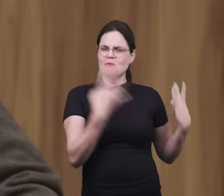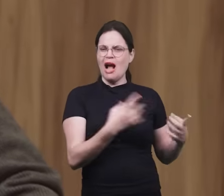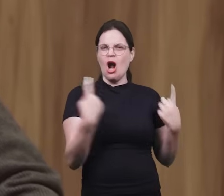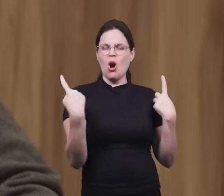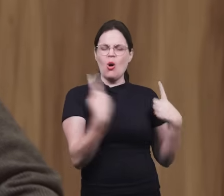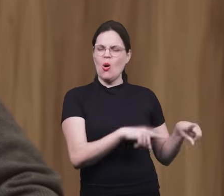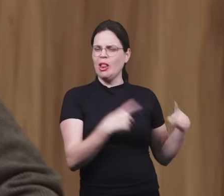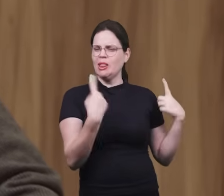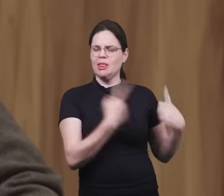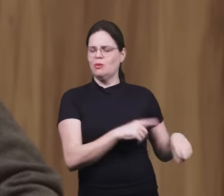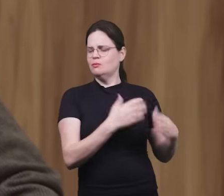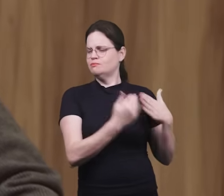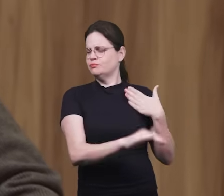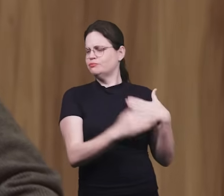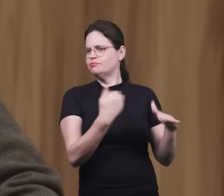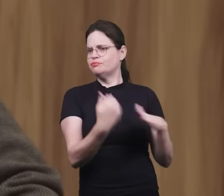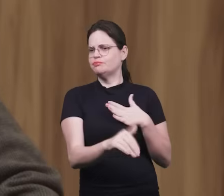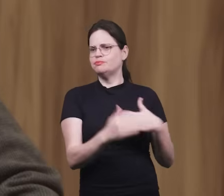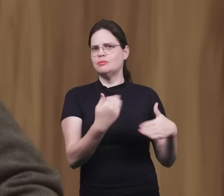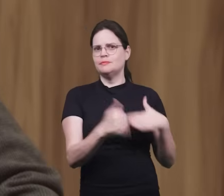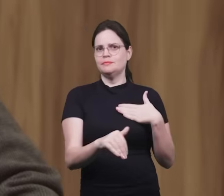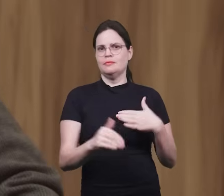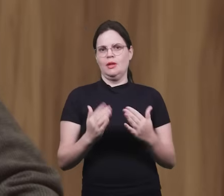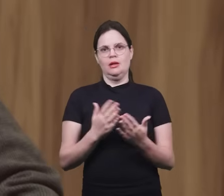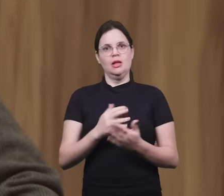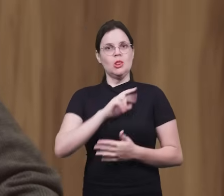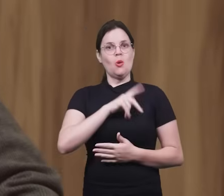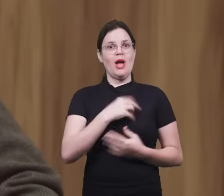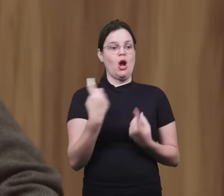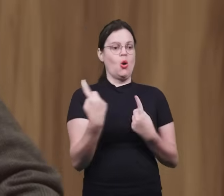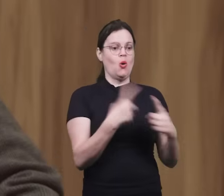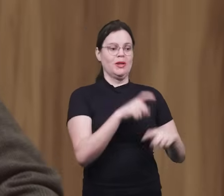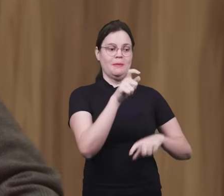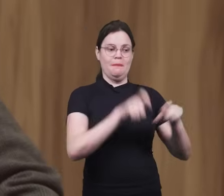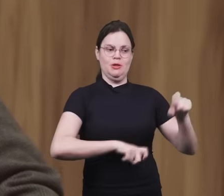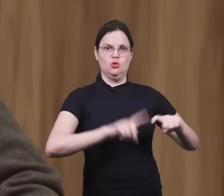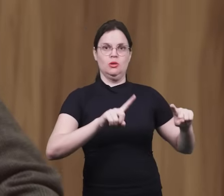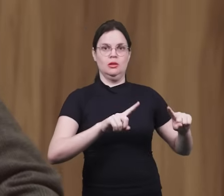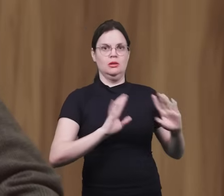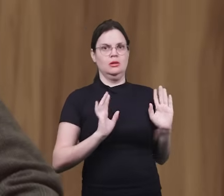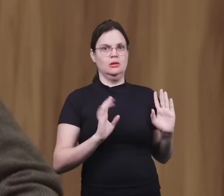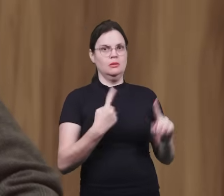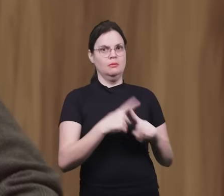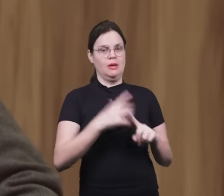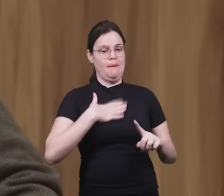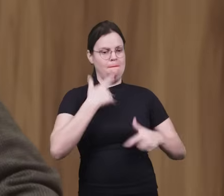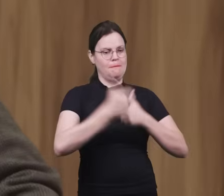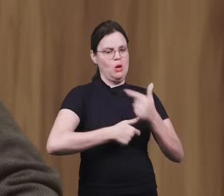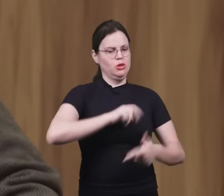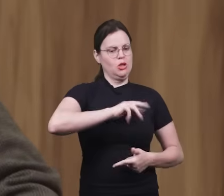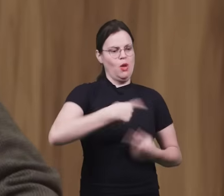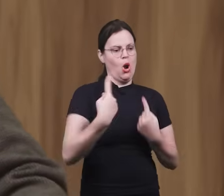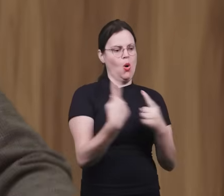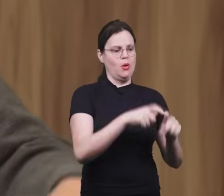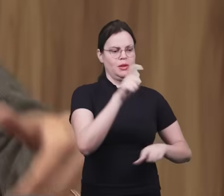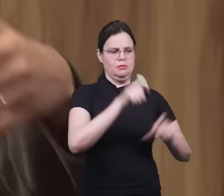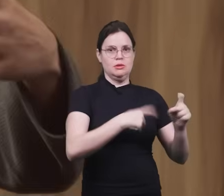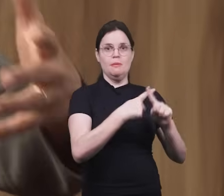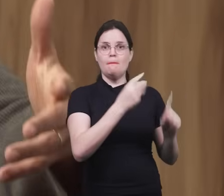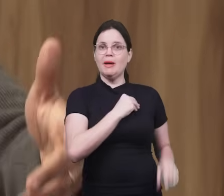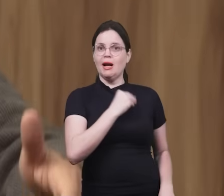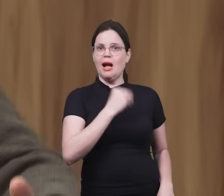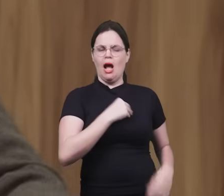tudo isso que está ao seu redor, não contra pessoas, mas a nossa luta não é contra a carne nem contra o sangue, mas